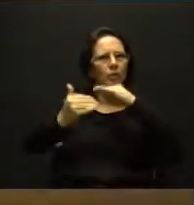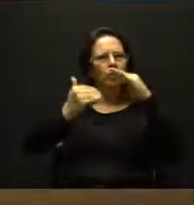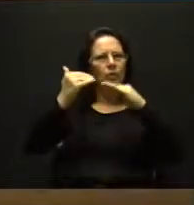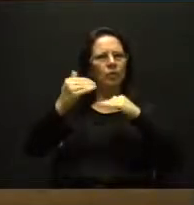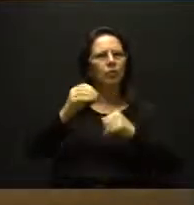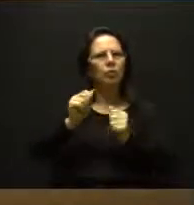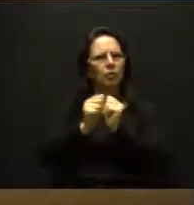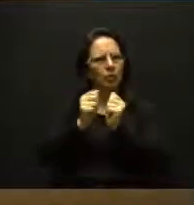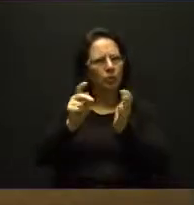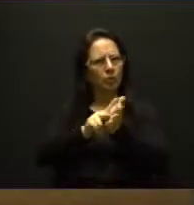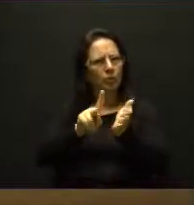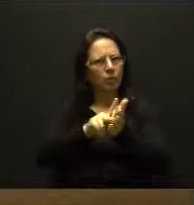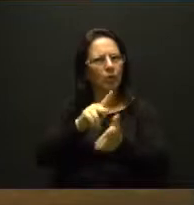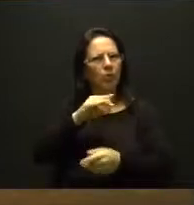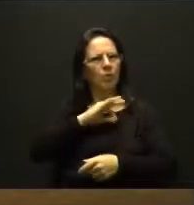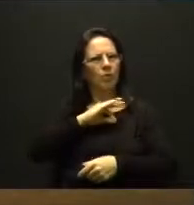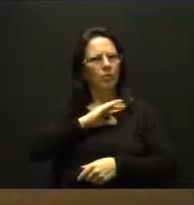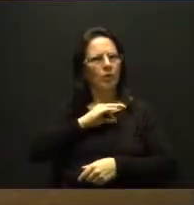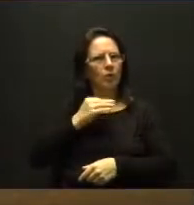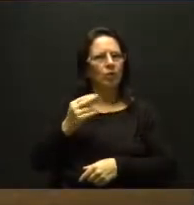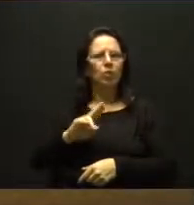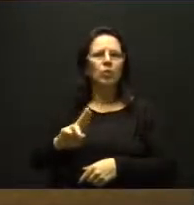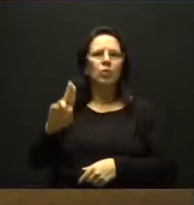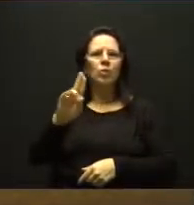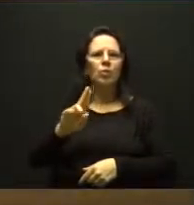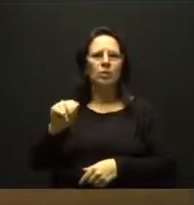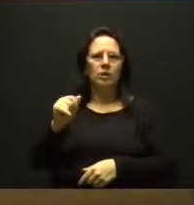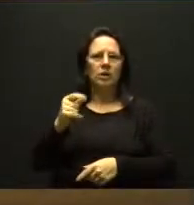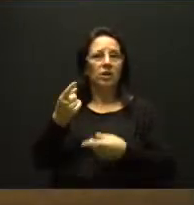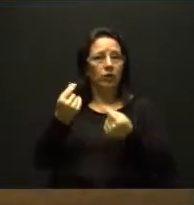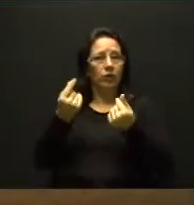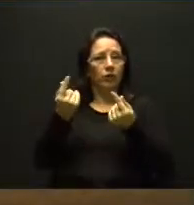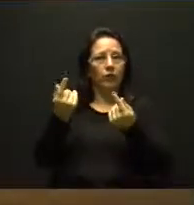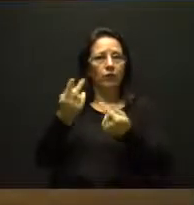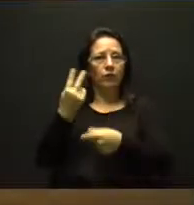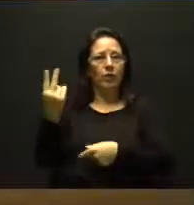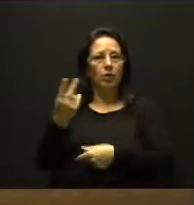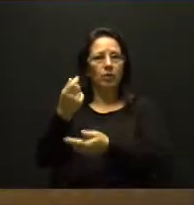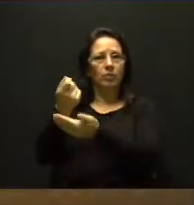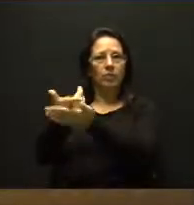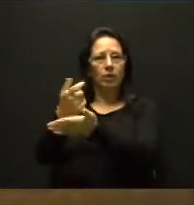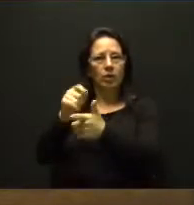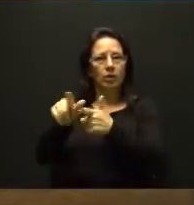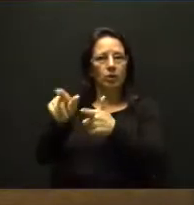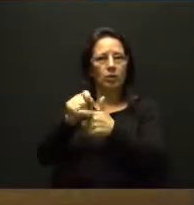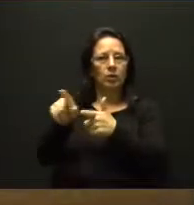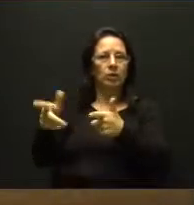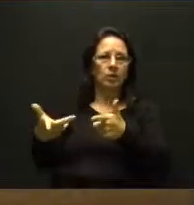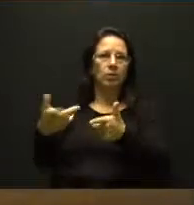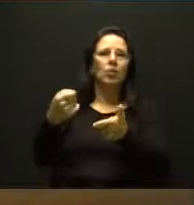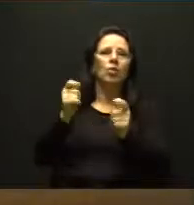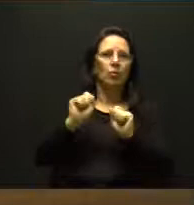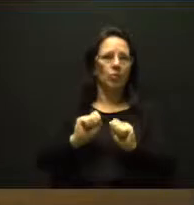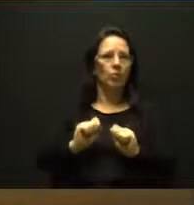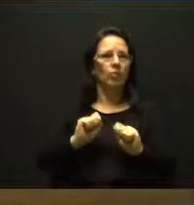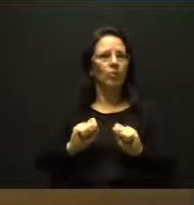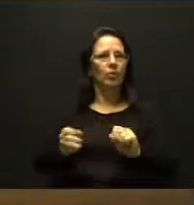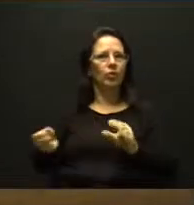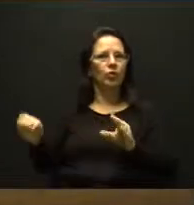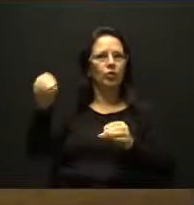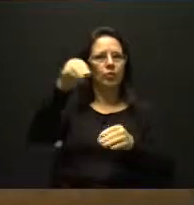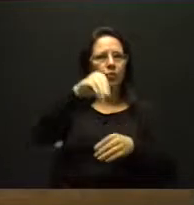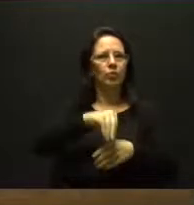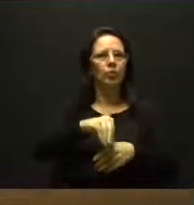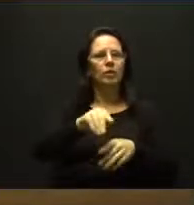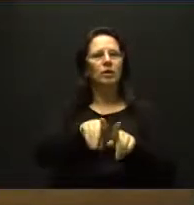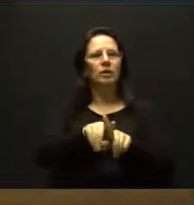e não está sendo utilizado este valor que está sendo pago e gastos no aluguel na locação que pode estar passando por uma